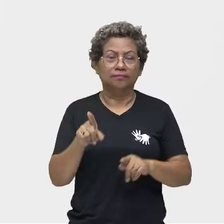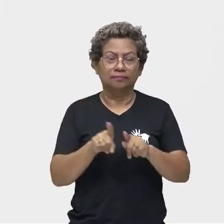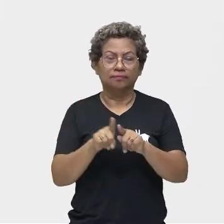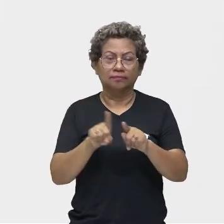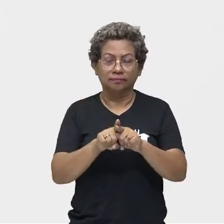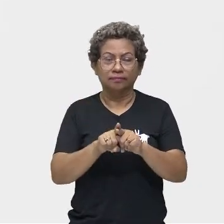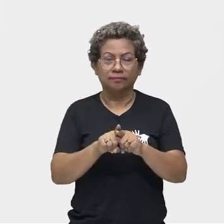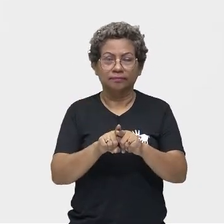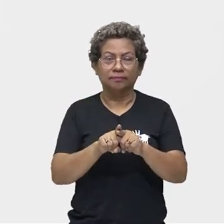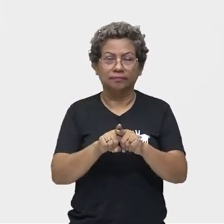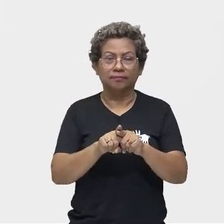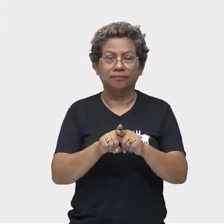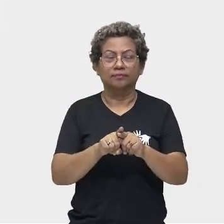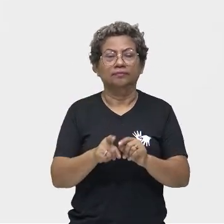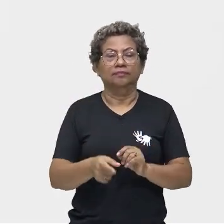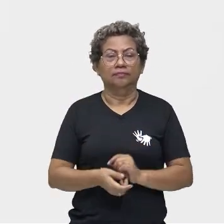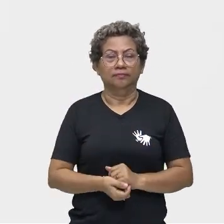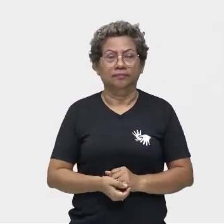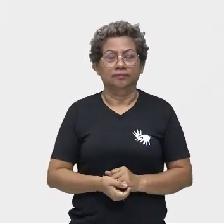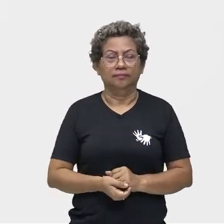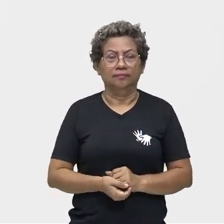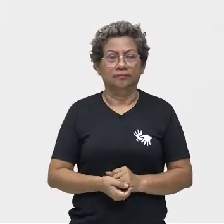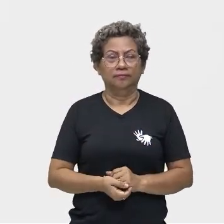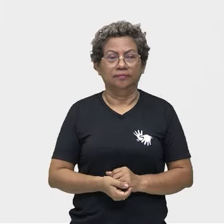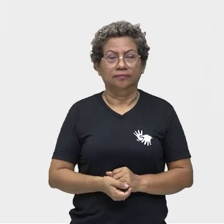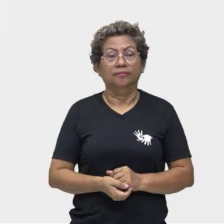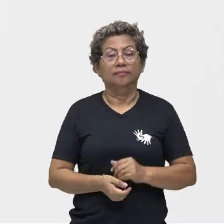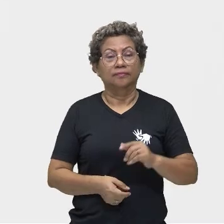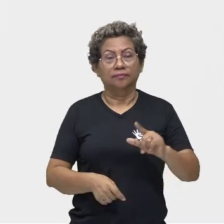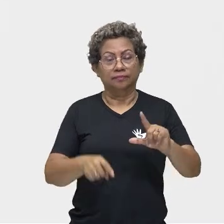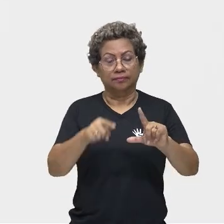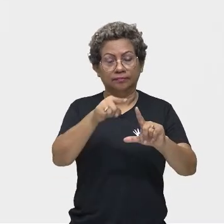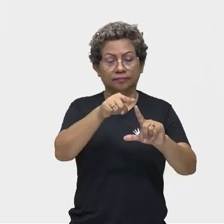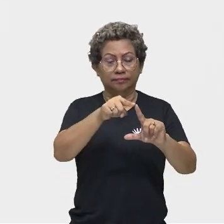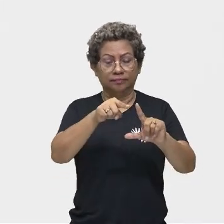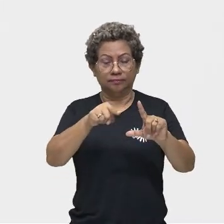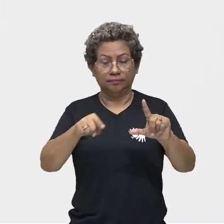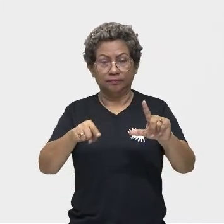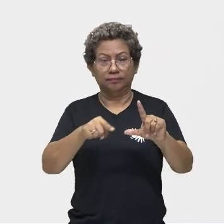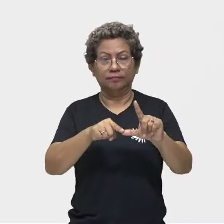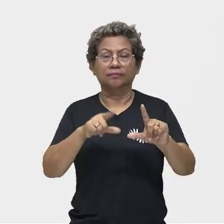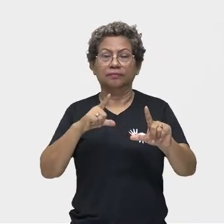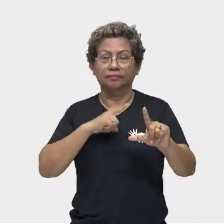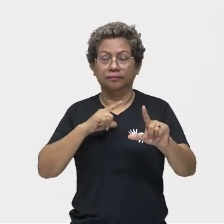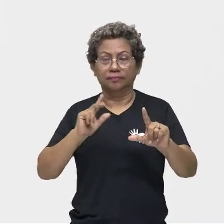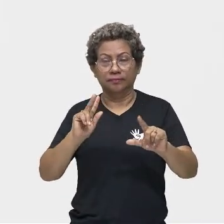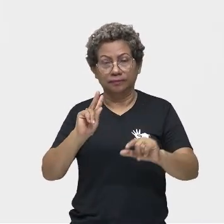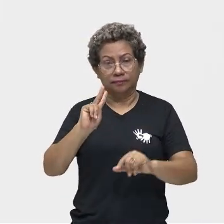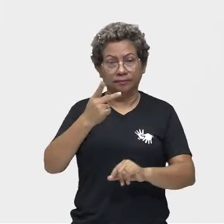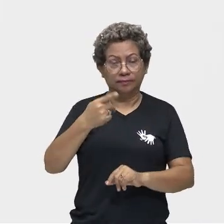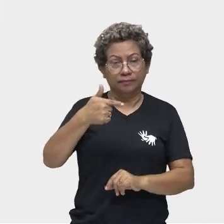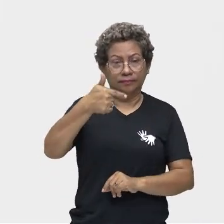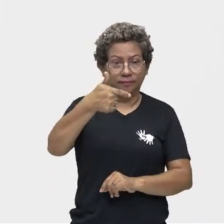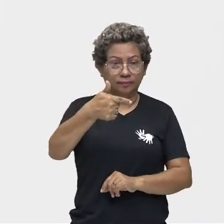projeções. Nesse caso aqui, nós vamos ter então h ao quadrado